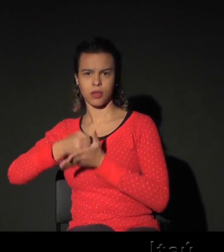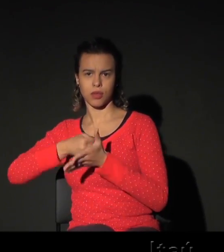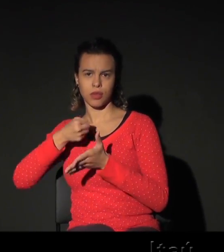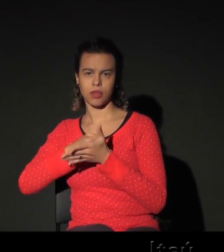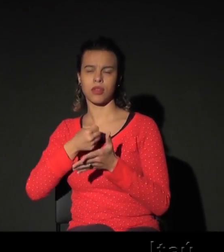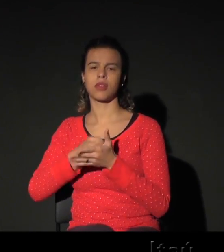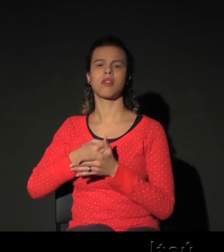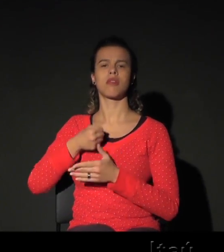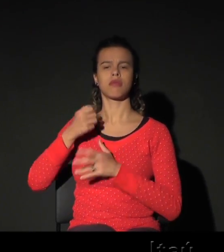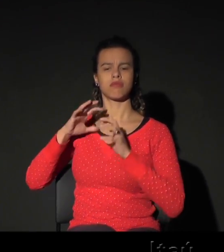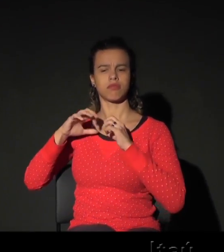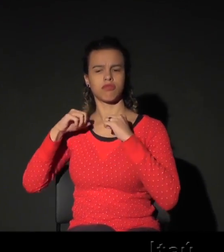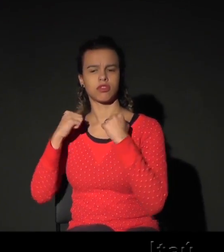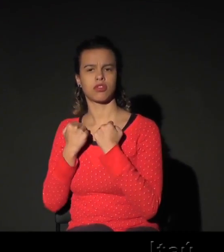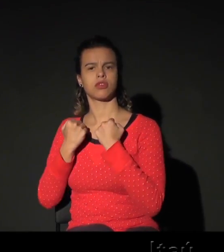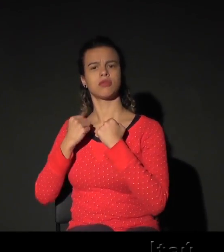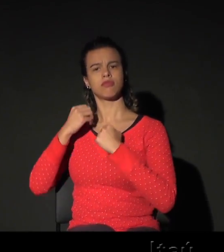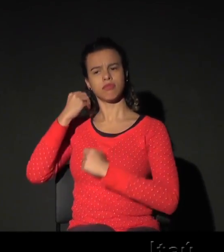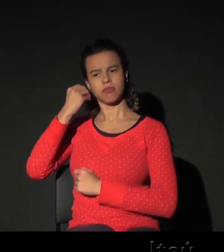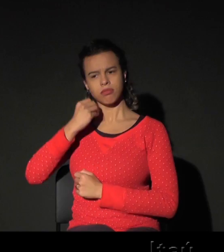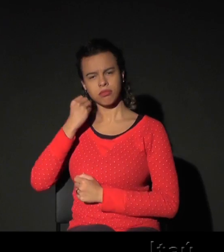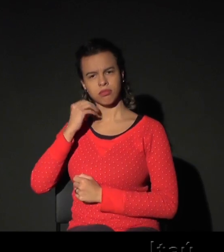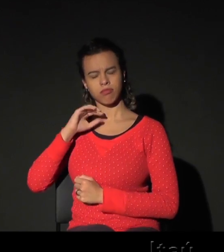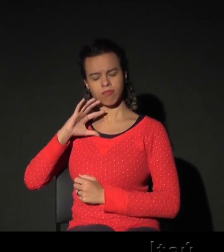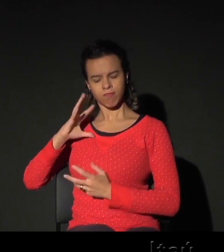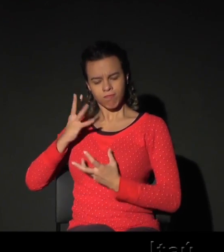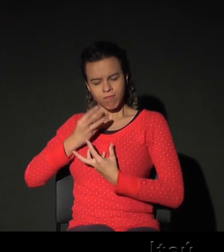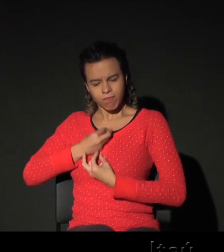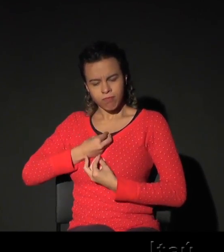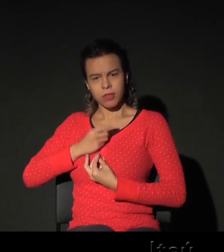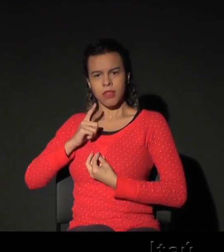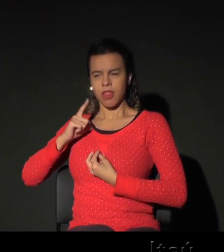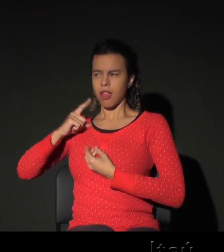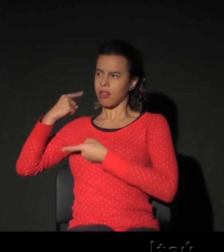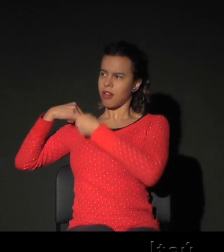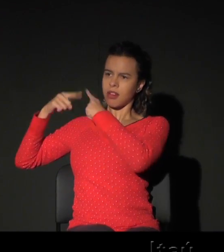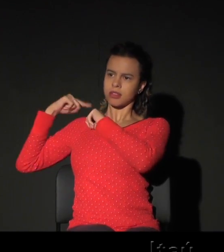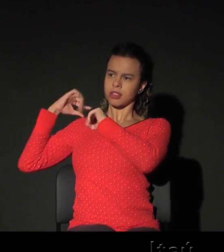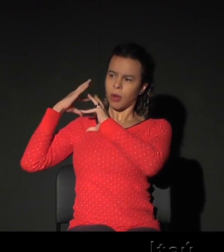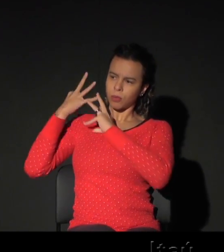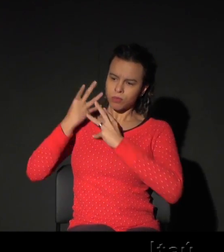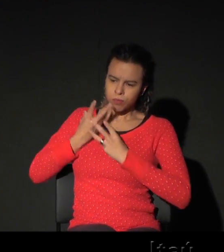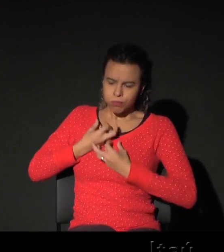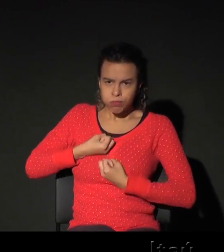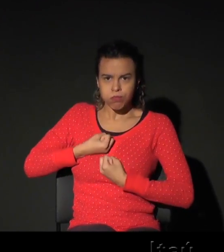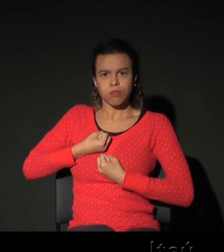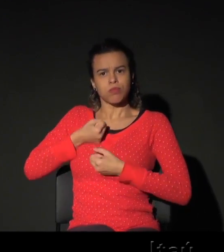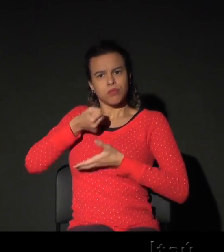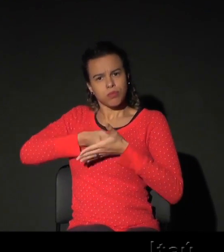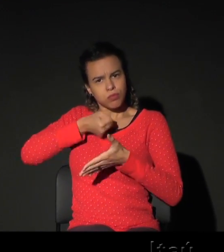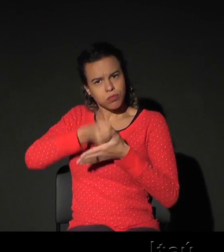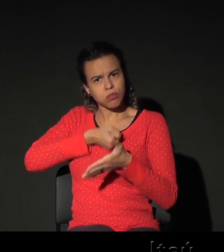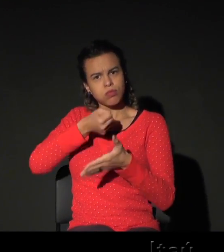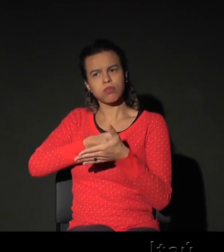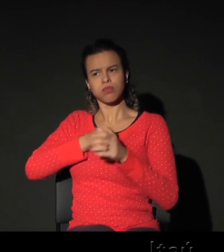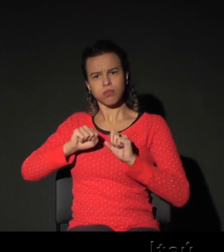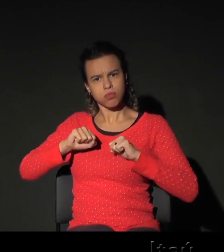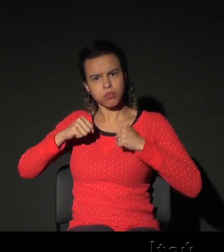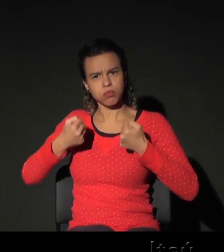luta na sua força na sua espiritualidade na sua ancestralidade na sua combatividade